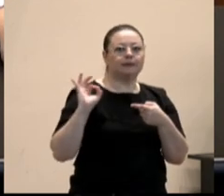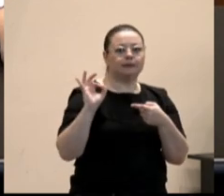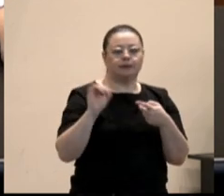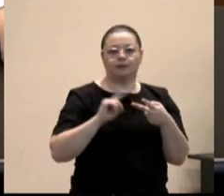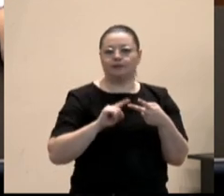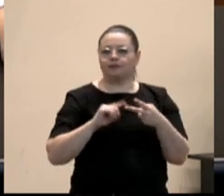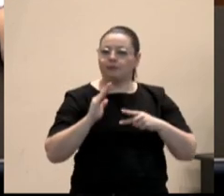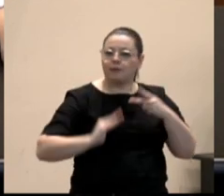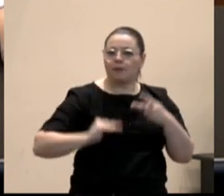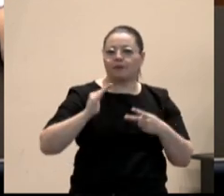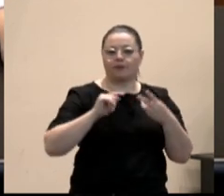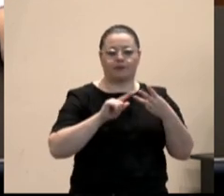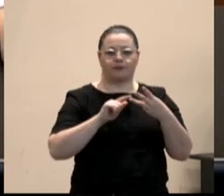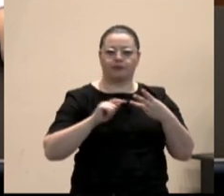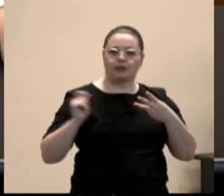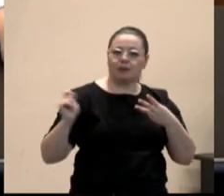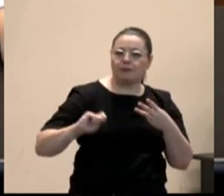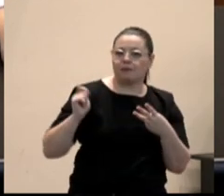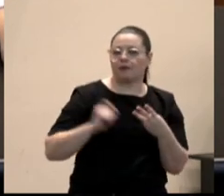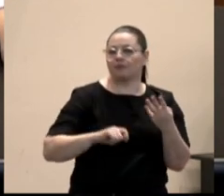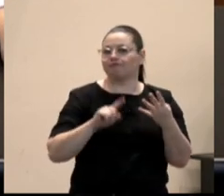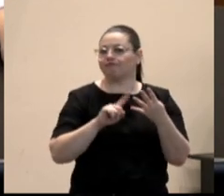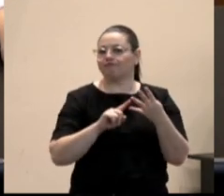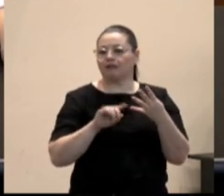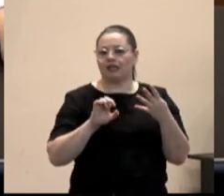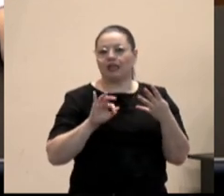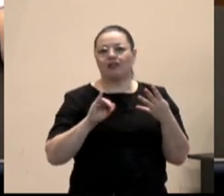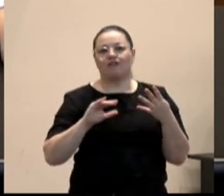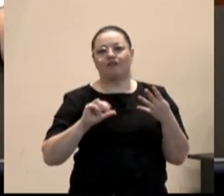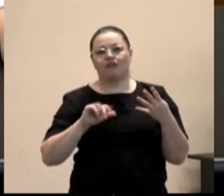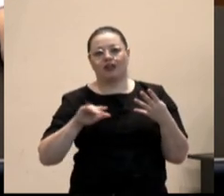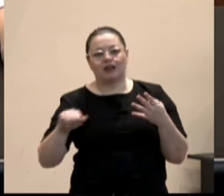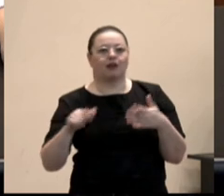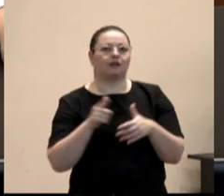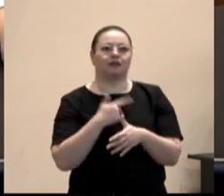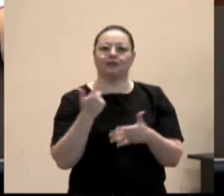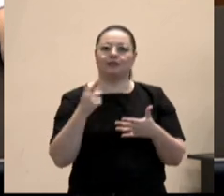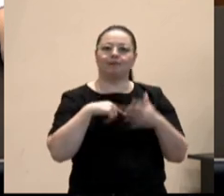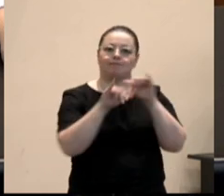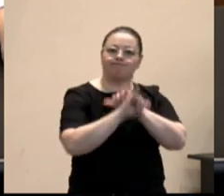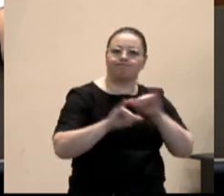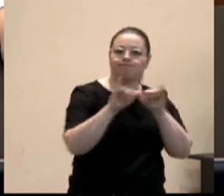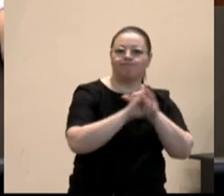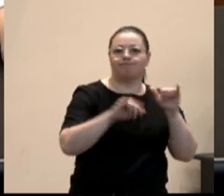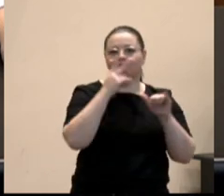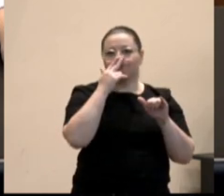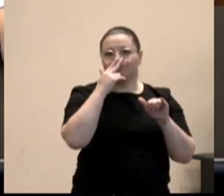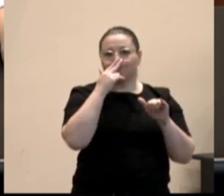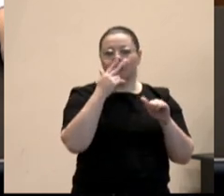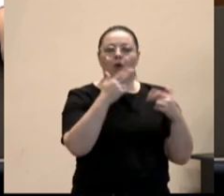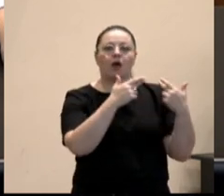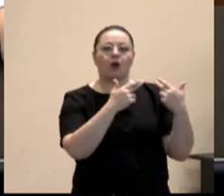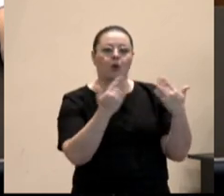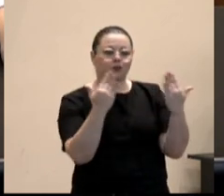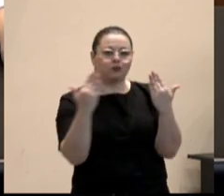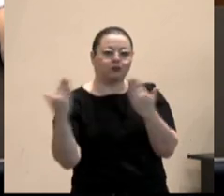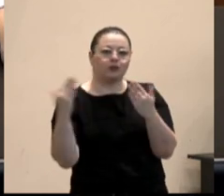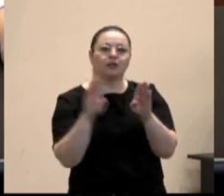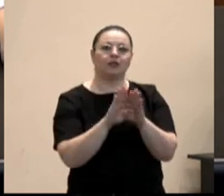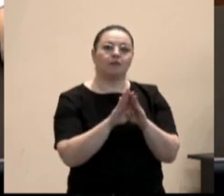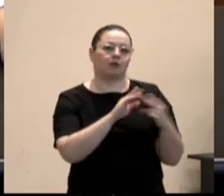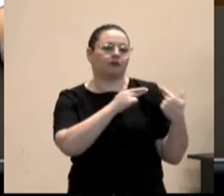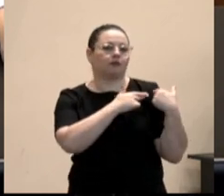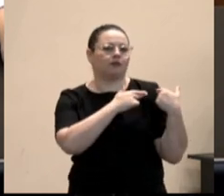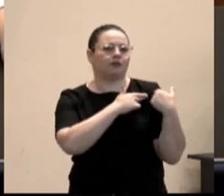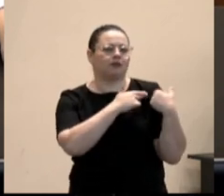efetividade, eficiência, eficácia, publicização, ranqueamento e responsabilização. Esse